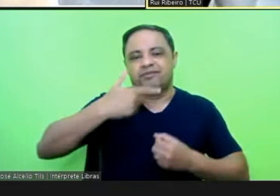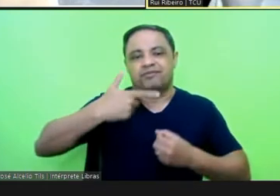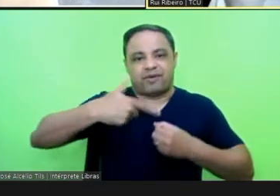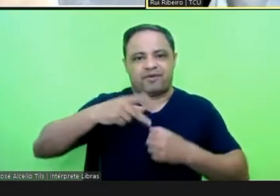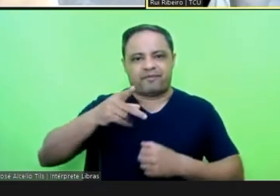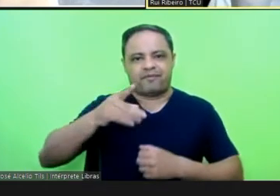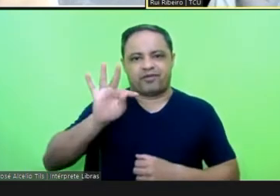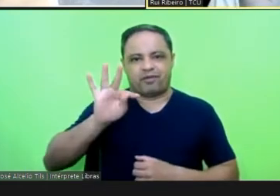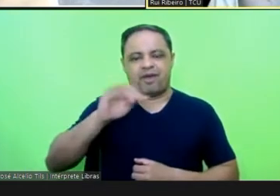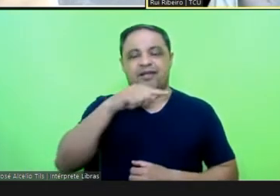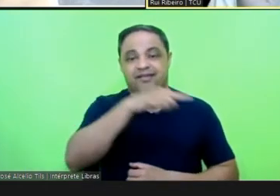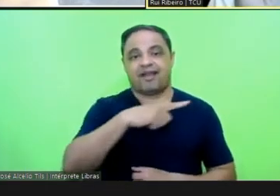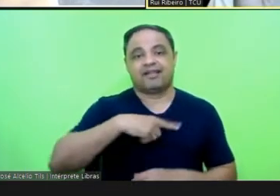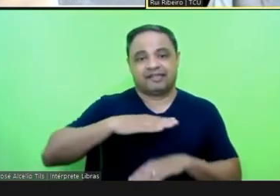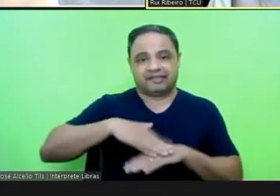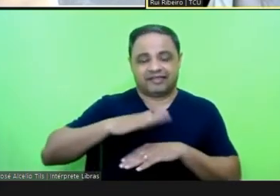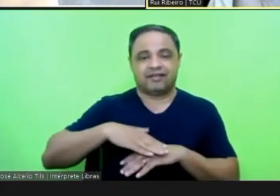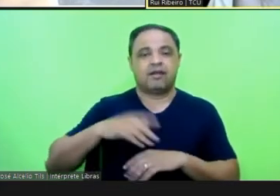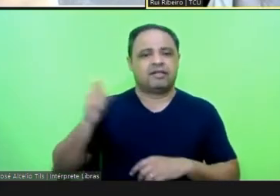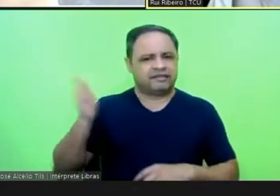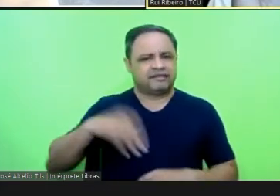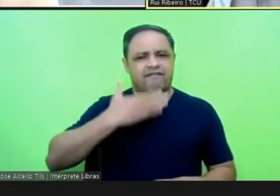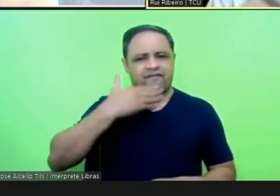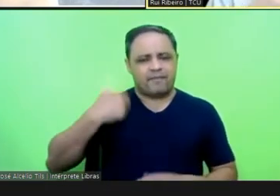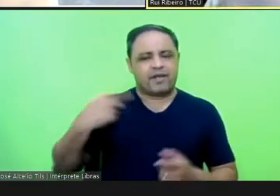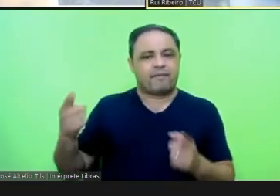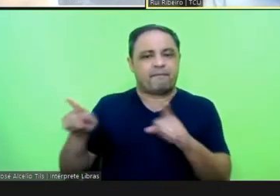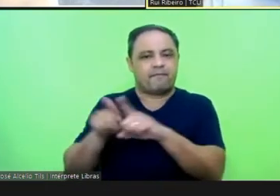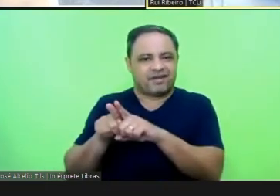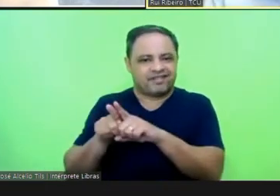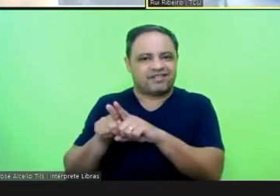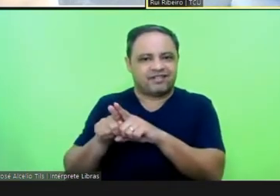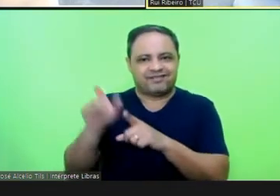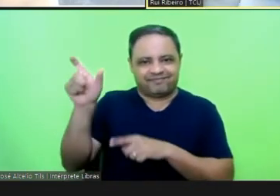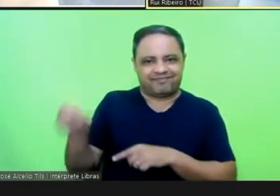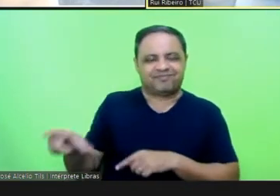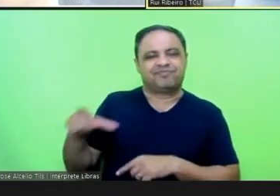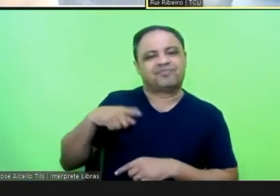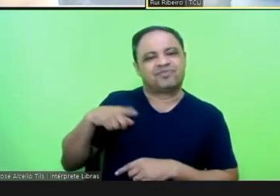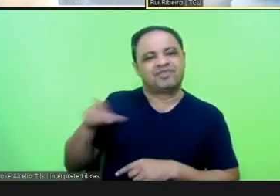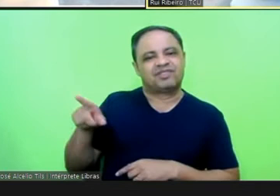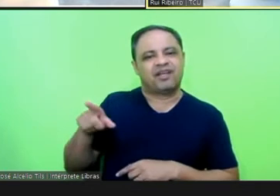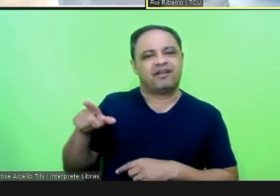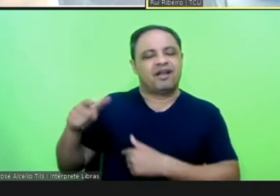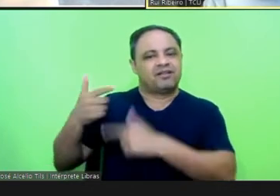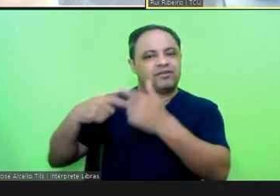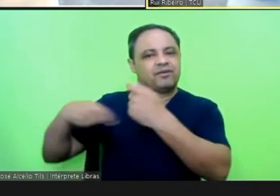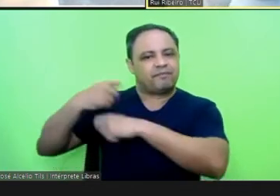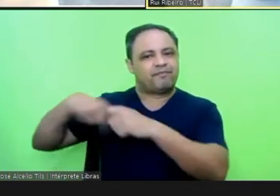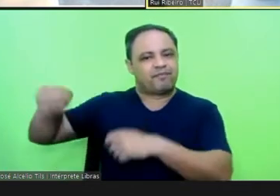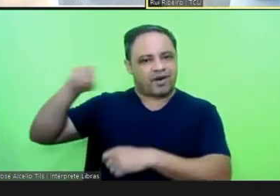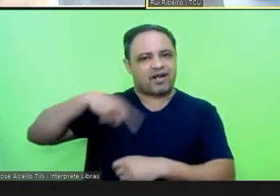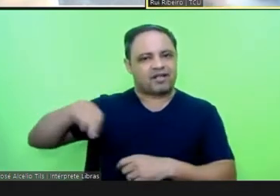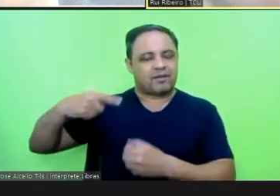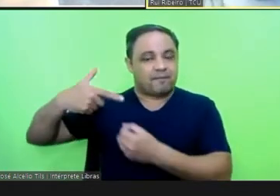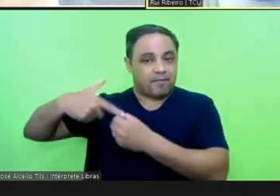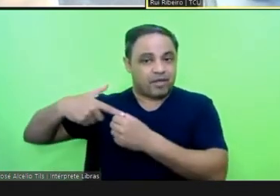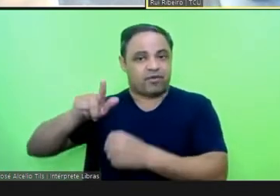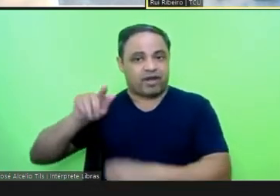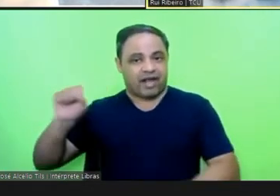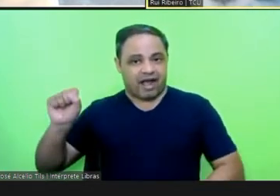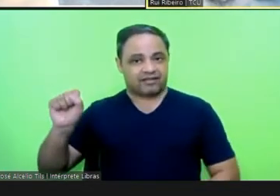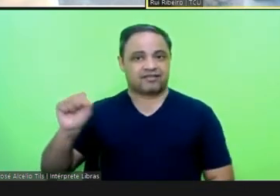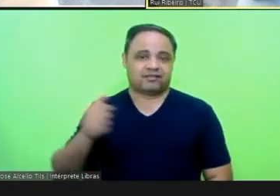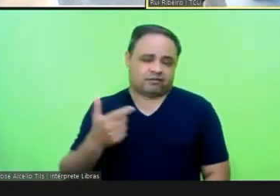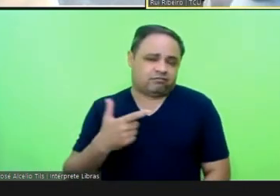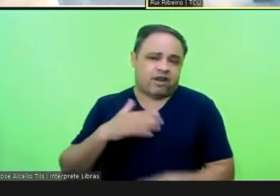uma coisa que vale a pena ela ter uma parceria muito forte com alguém que tem uma atuação no mercado de petróleo e gás, então ela vai